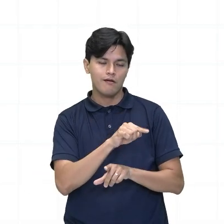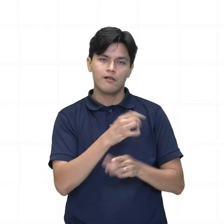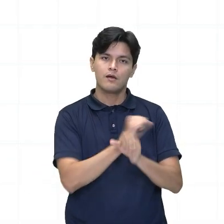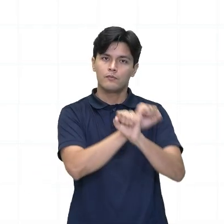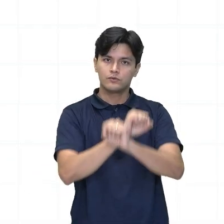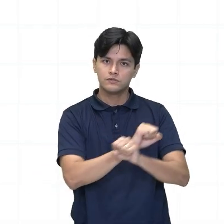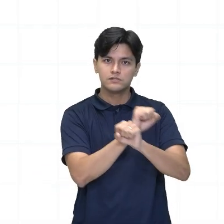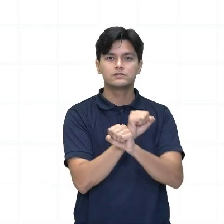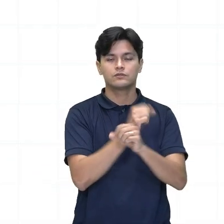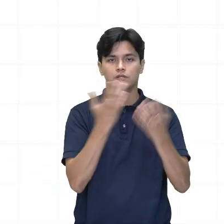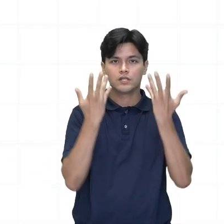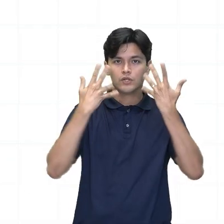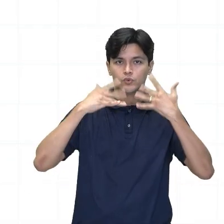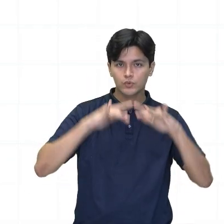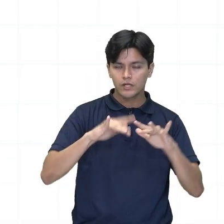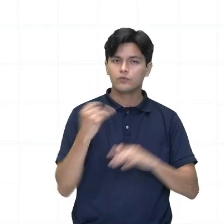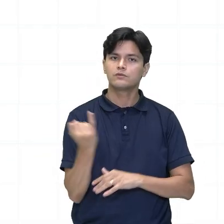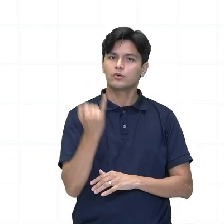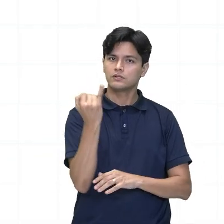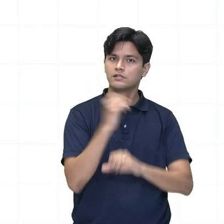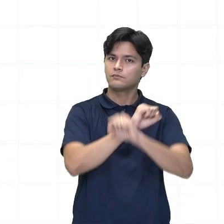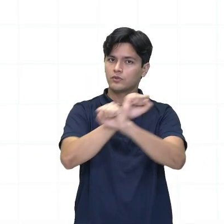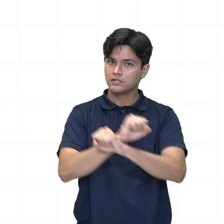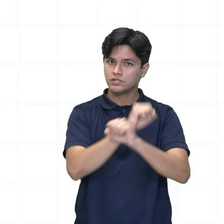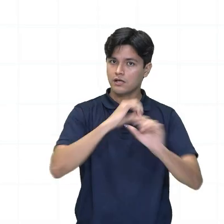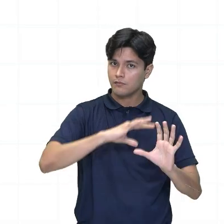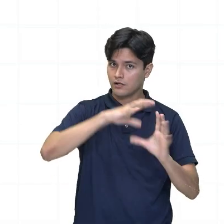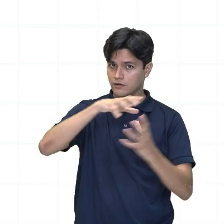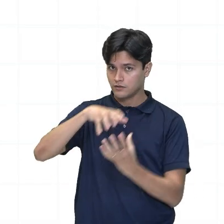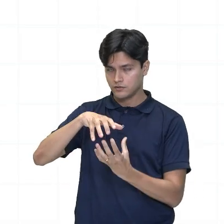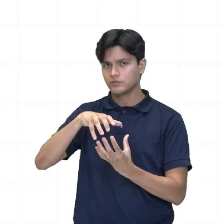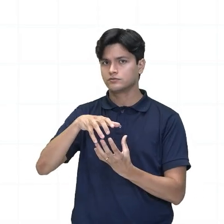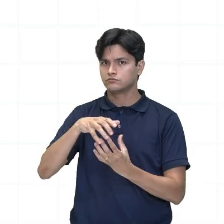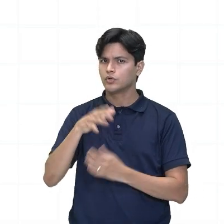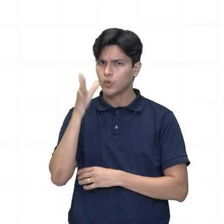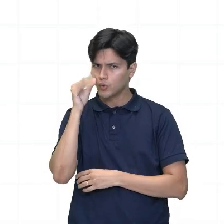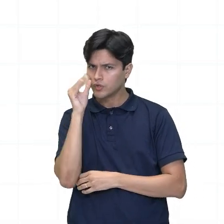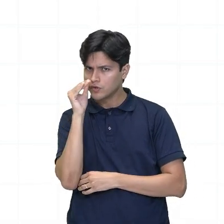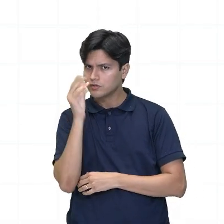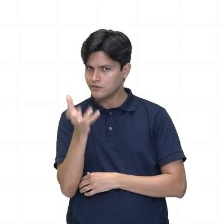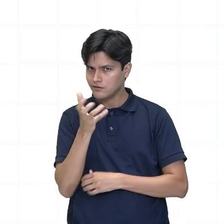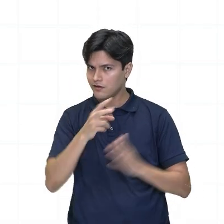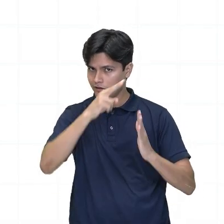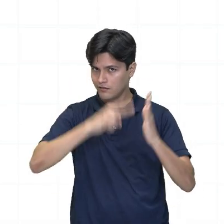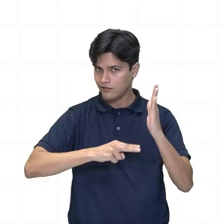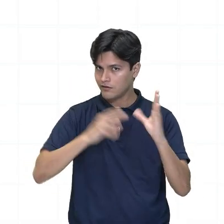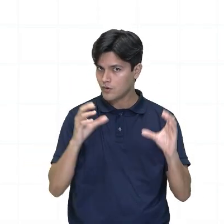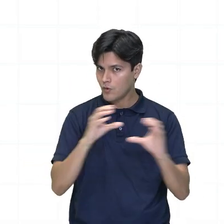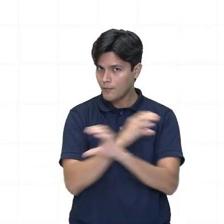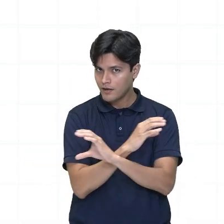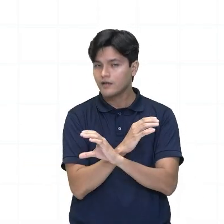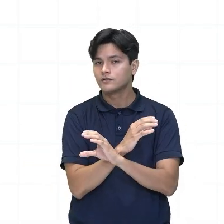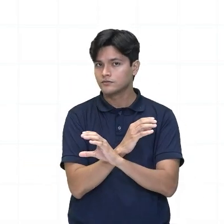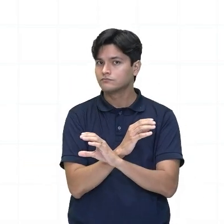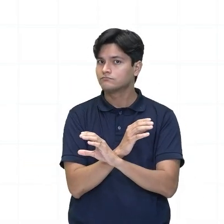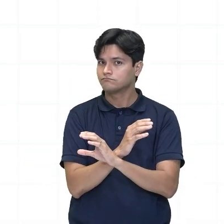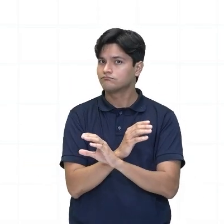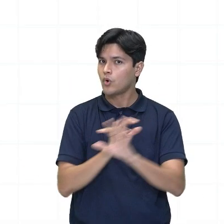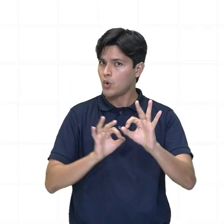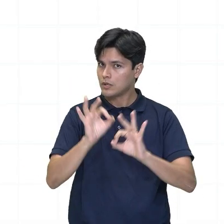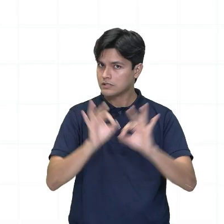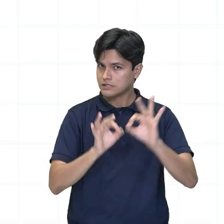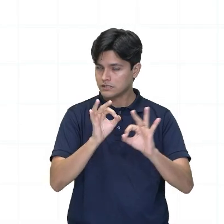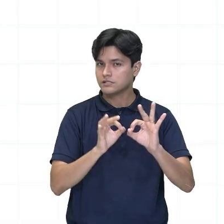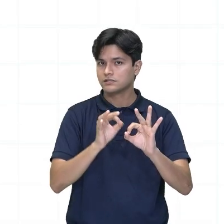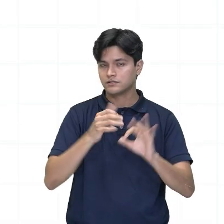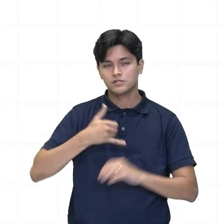planeta. Ficou curioso? Quer ler a matéria por completo? Prepara aí o celular. Veja aí, nós